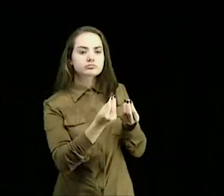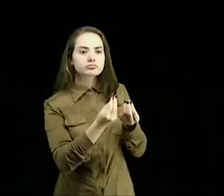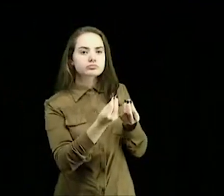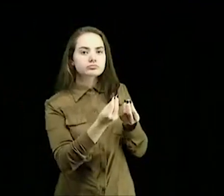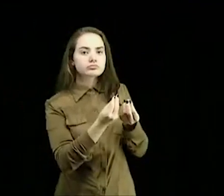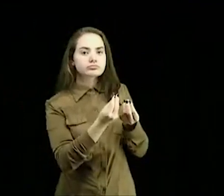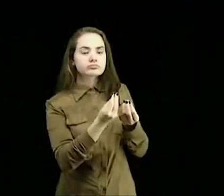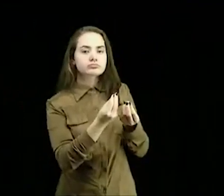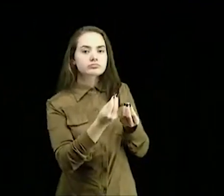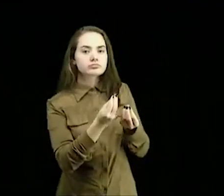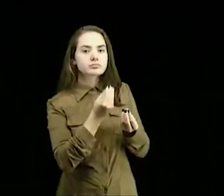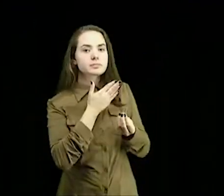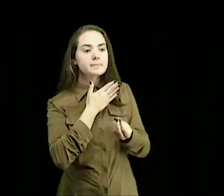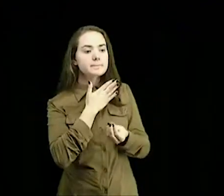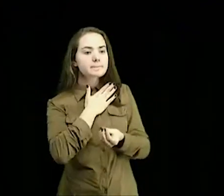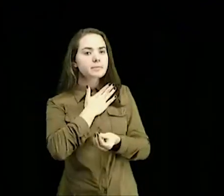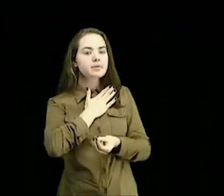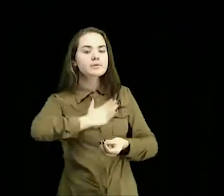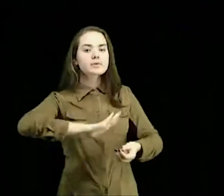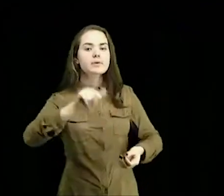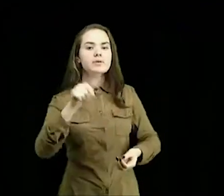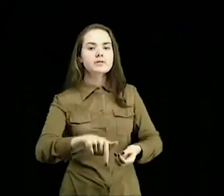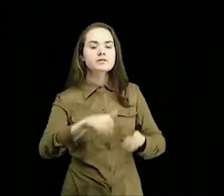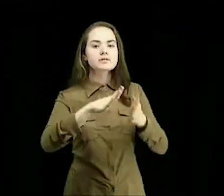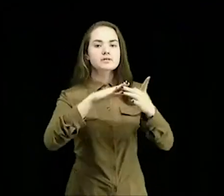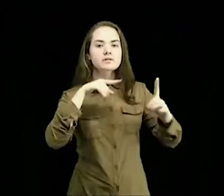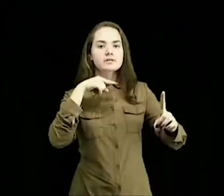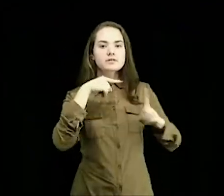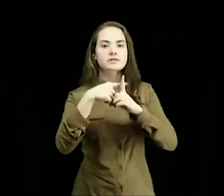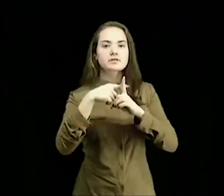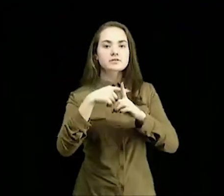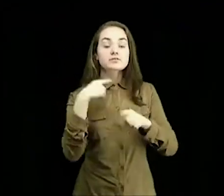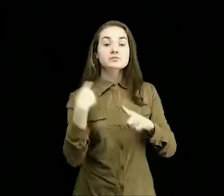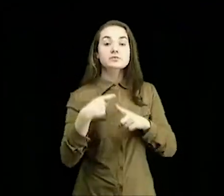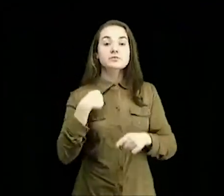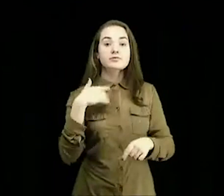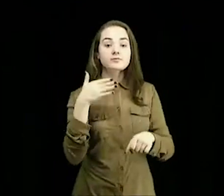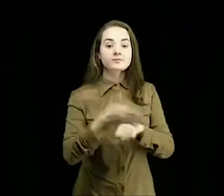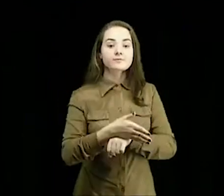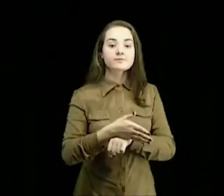pode não gostar dessa igreja? Porque eu venho no Jump,